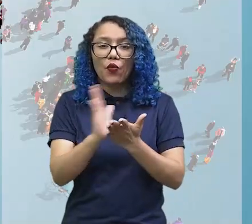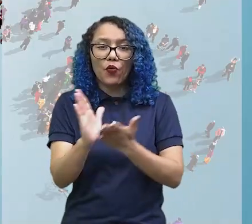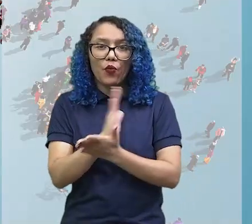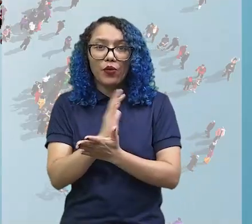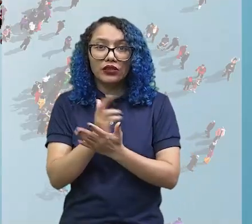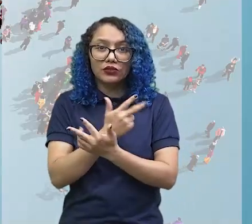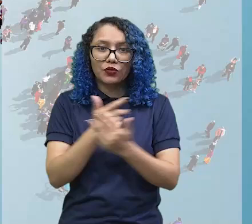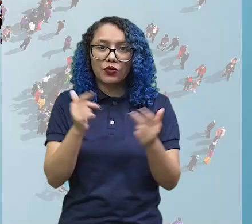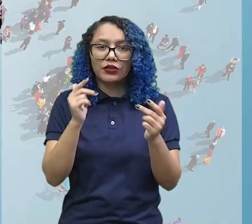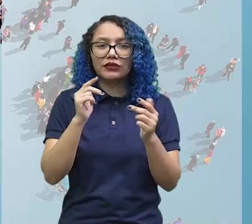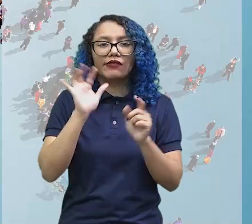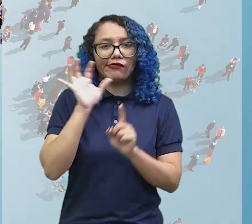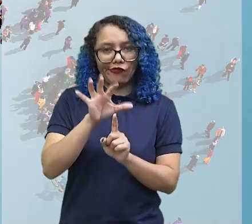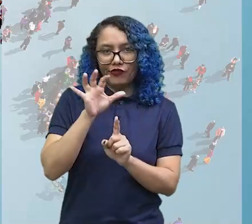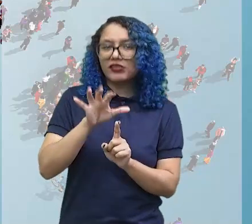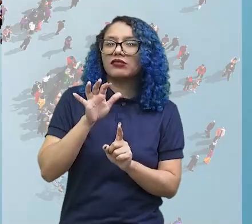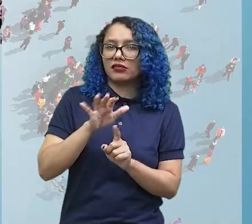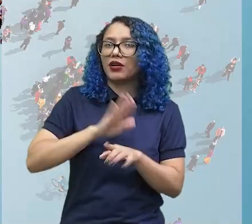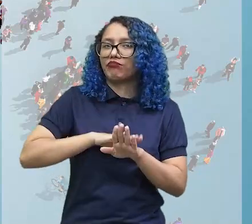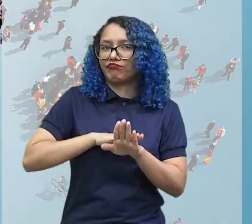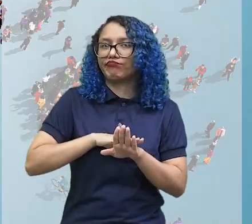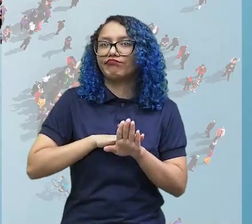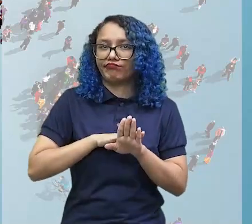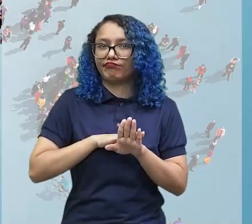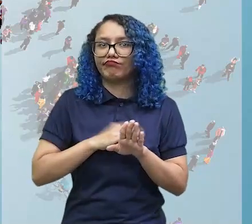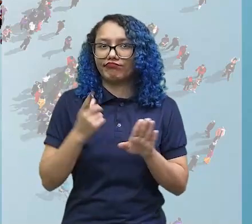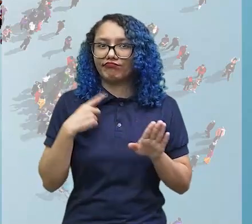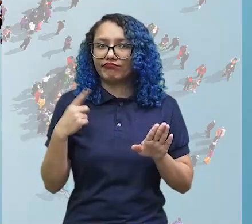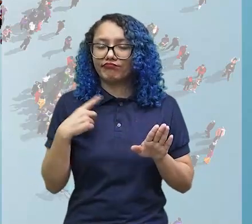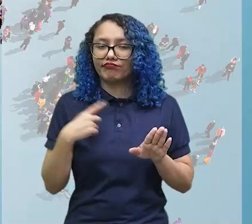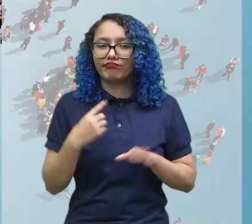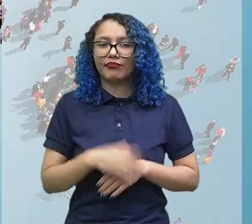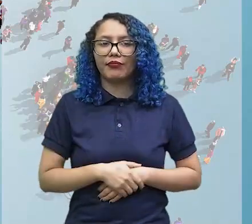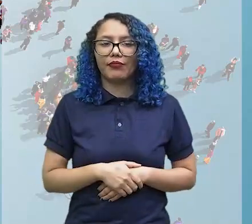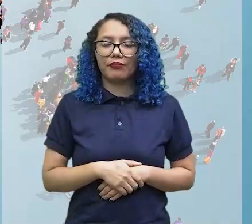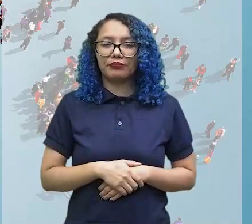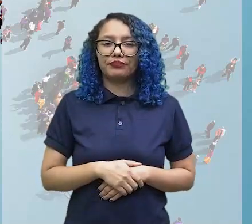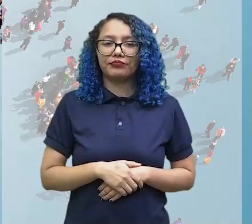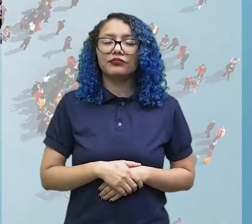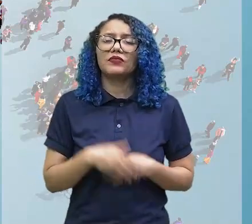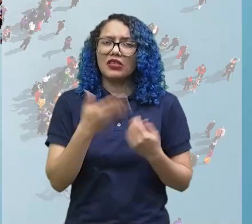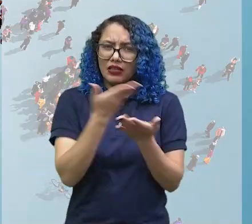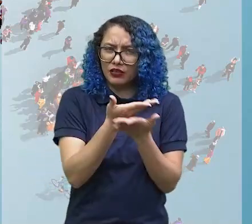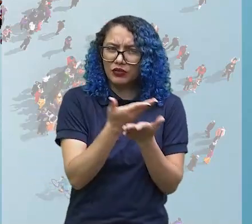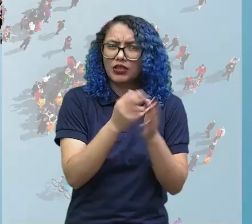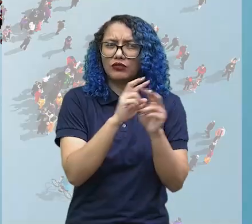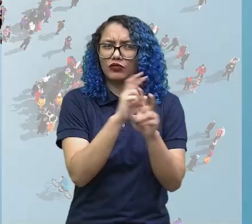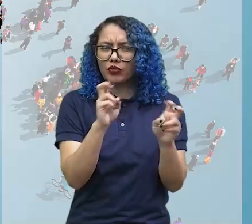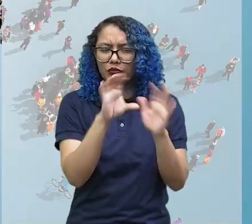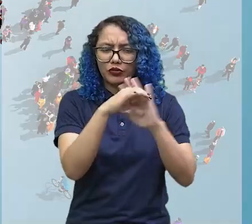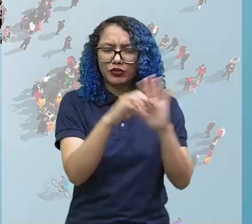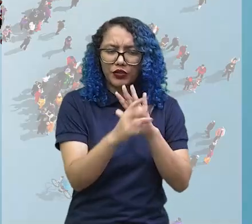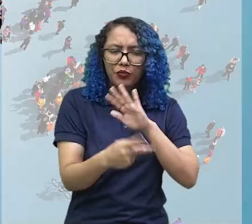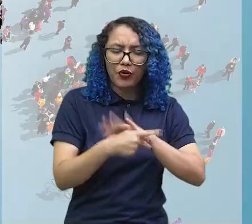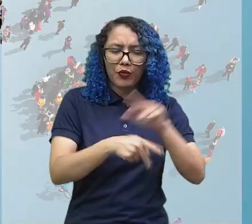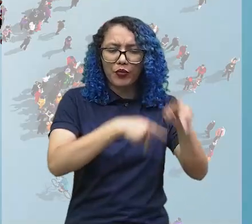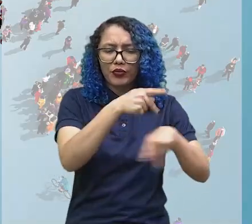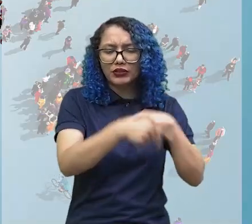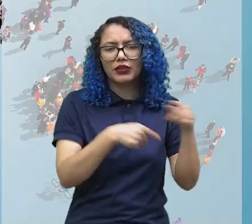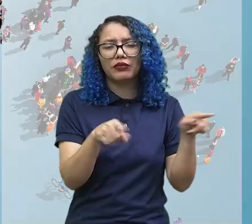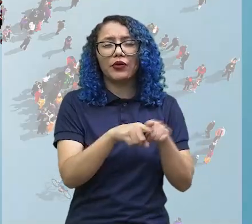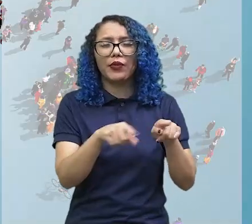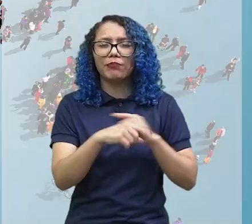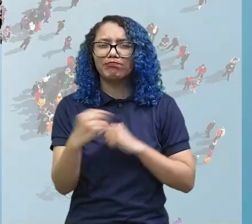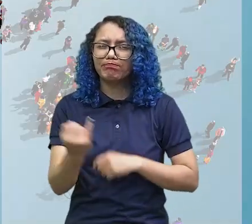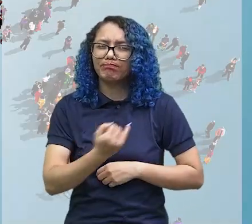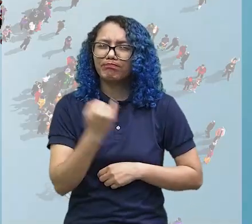que acabam, ocasionando tudo isso, tá bom? E além disso, né, a gente estudar sobre esses conceitos demográficos, sobre a